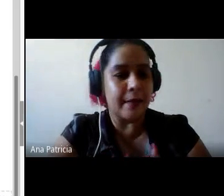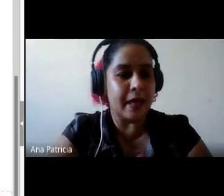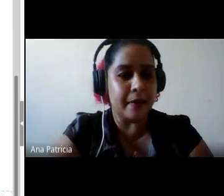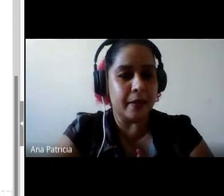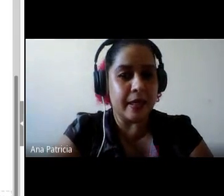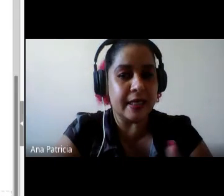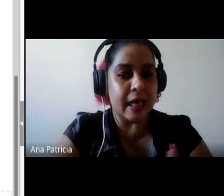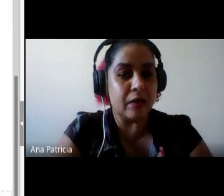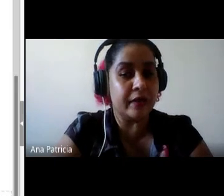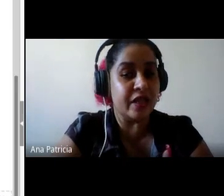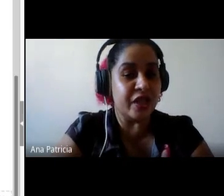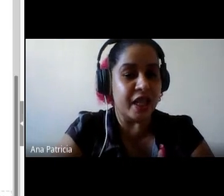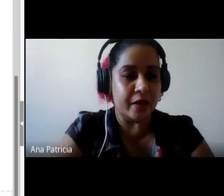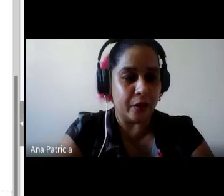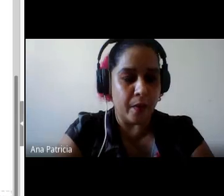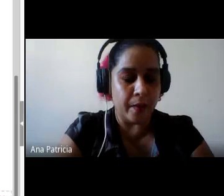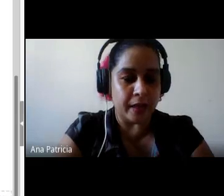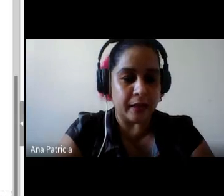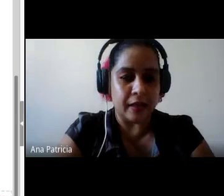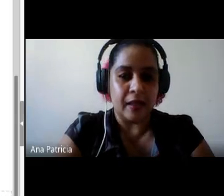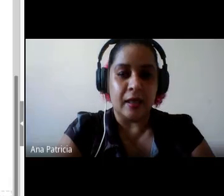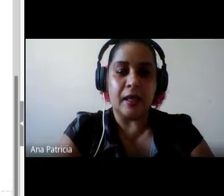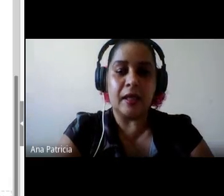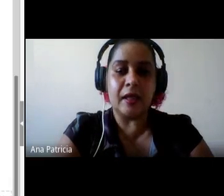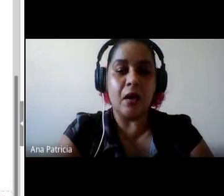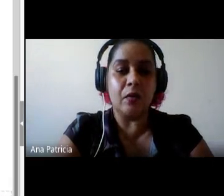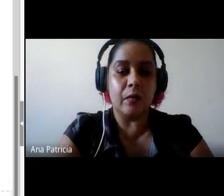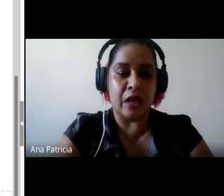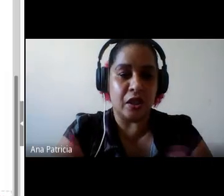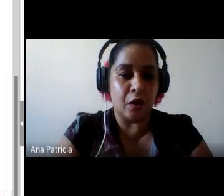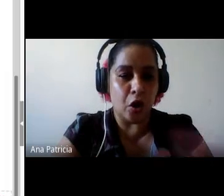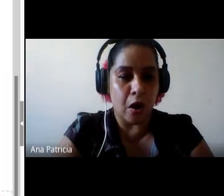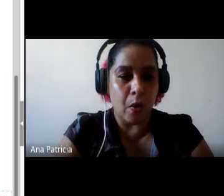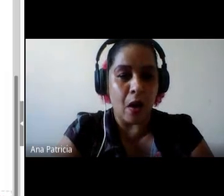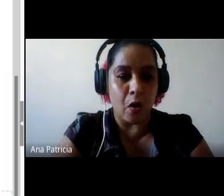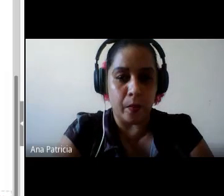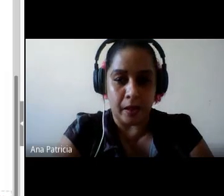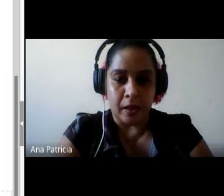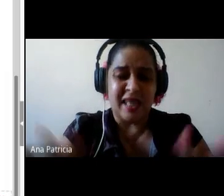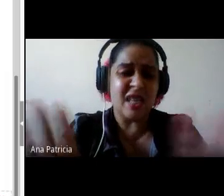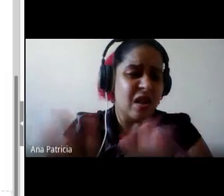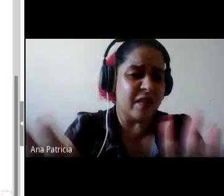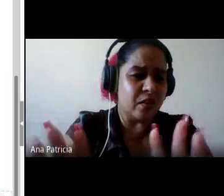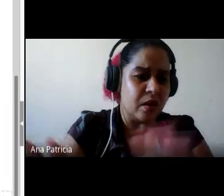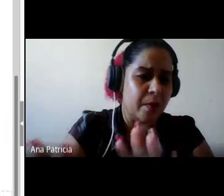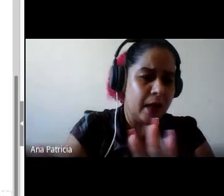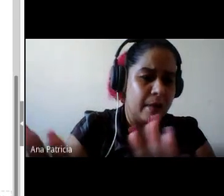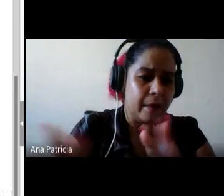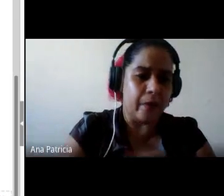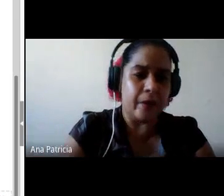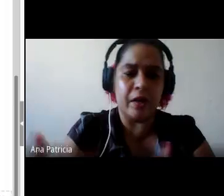Maradona está me lembrando que sinal não tem gênero, normalmente. Então, a gente coloca o arroba. Isso dá uma